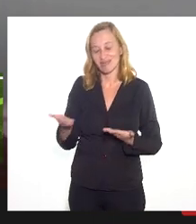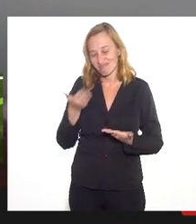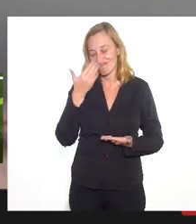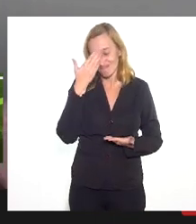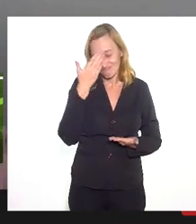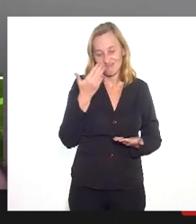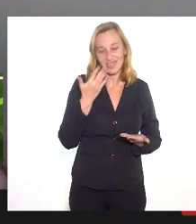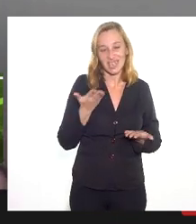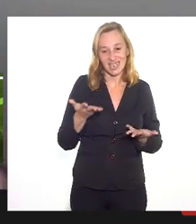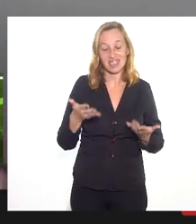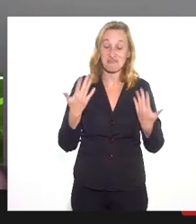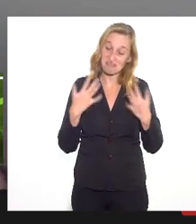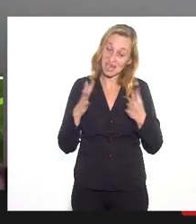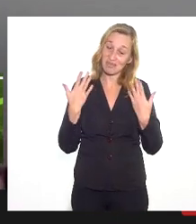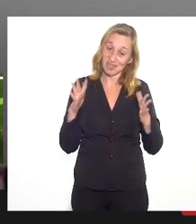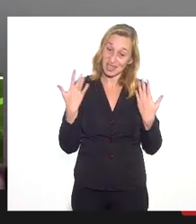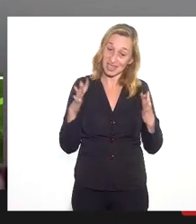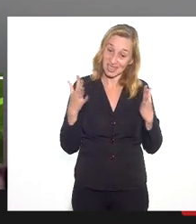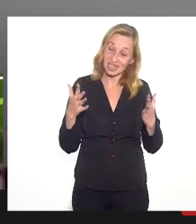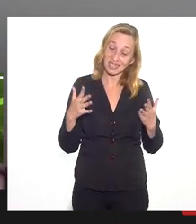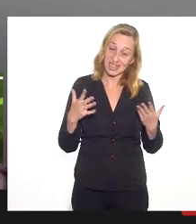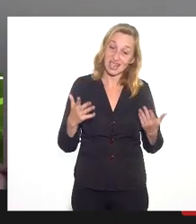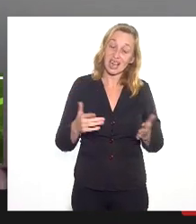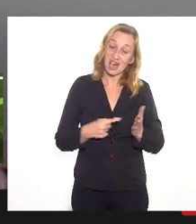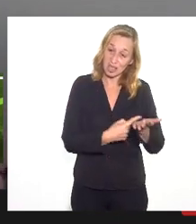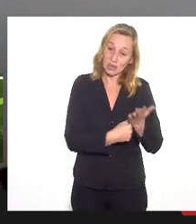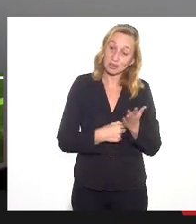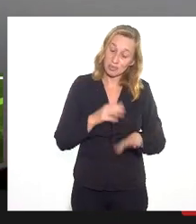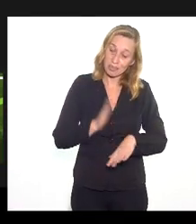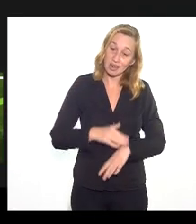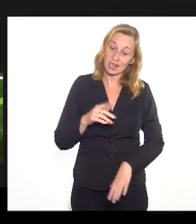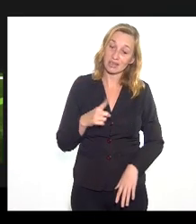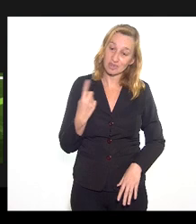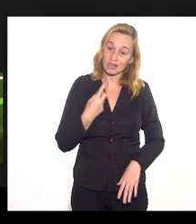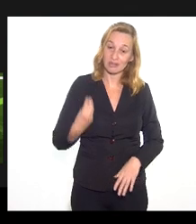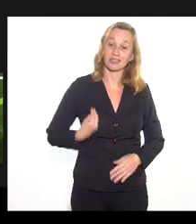qualificadas, muito genuínas e que acrescentam muito ao debate aqui no Parlamento.